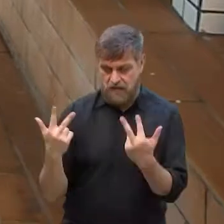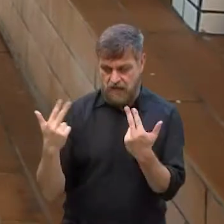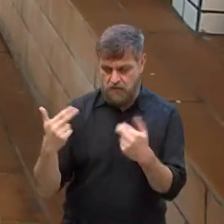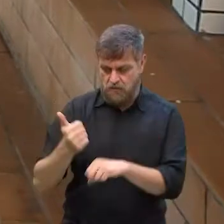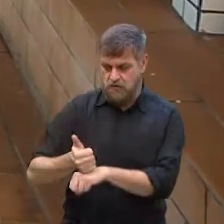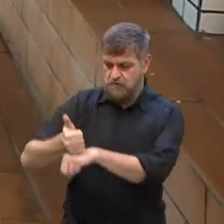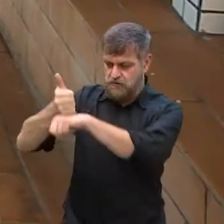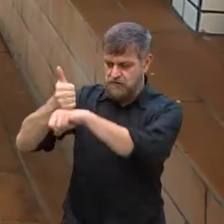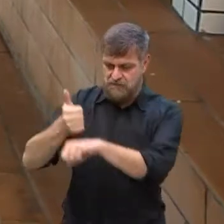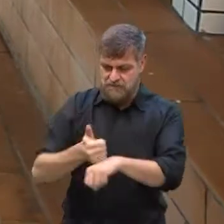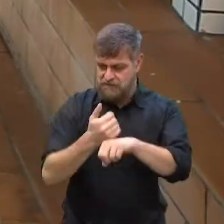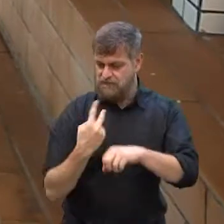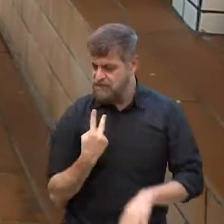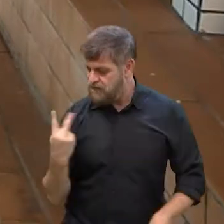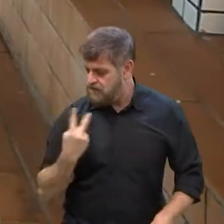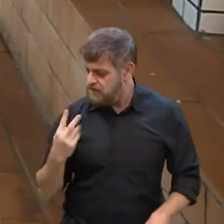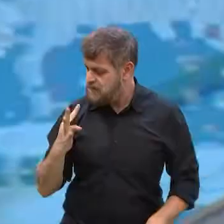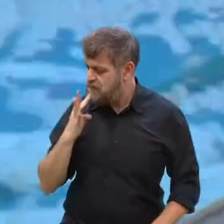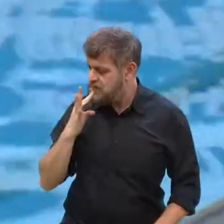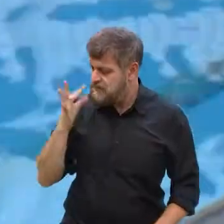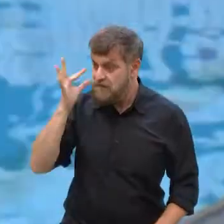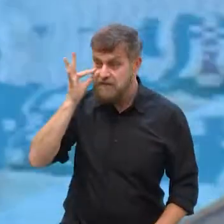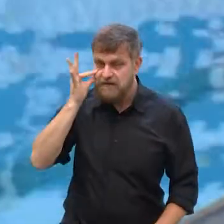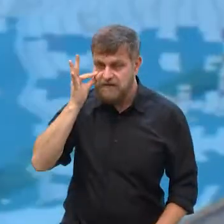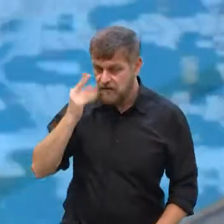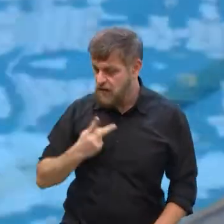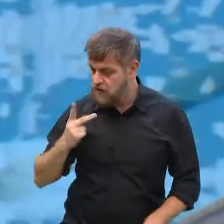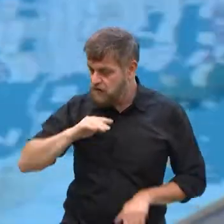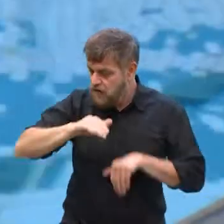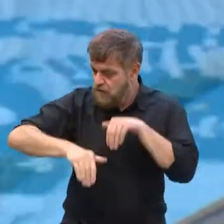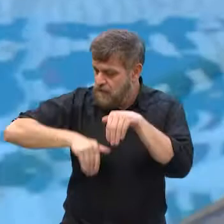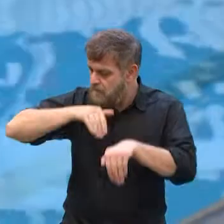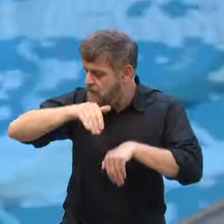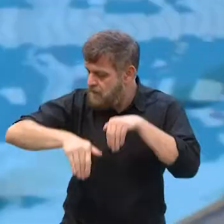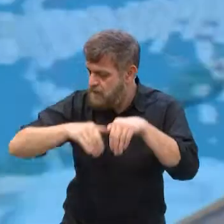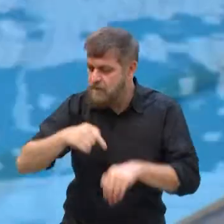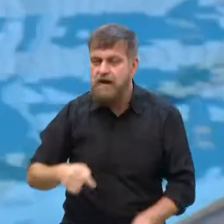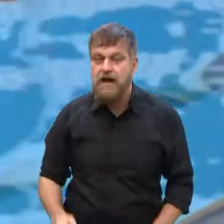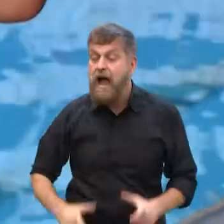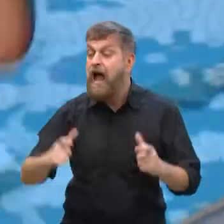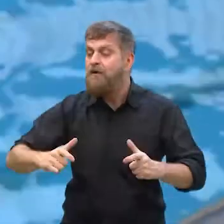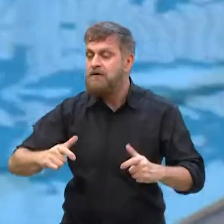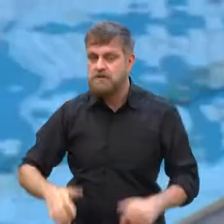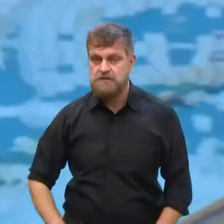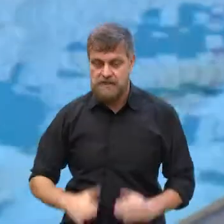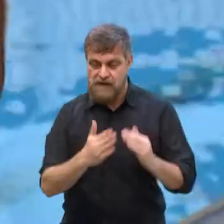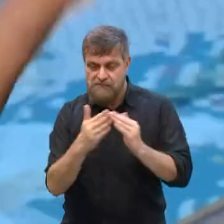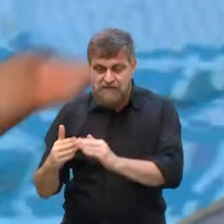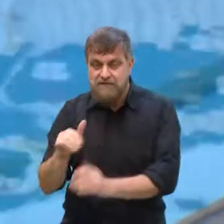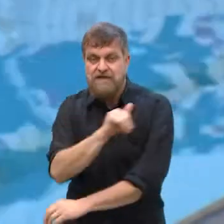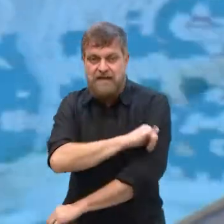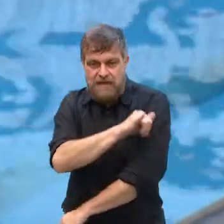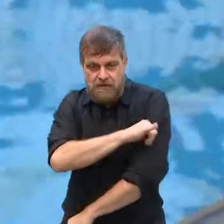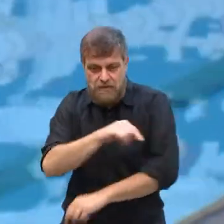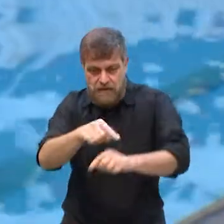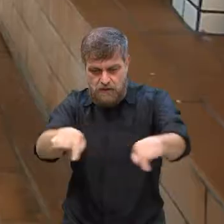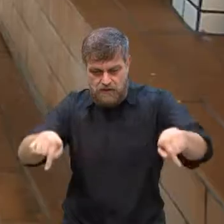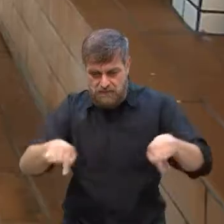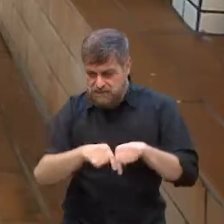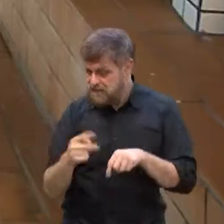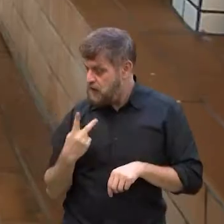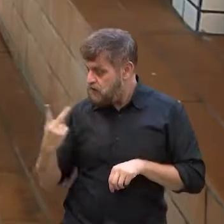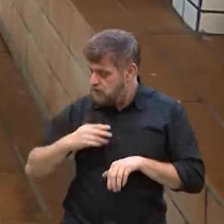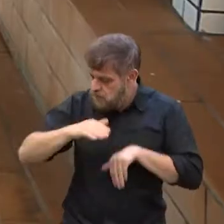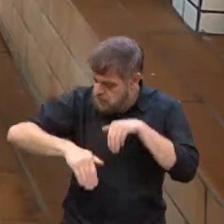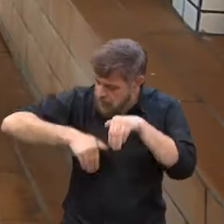troféu e ali a gente pôde se conhecer. Eu pude nadar ao lado do Michael Phelps numa piscina na Rocinha, que é um projeto muito bacana. Que legal.